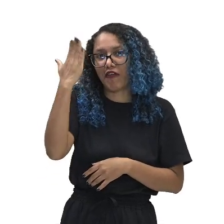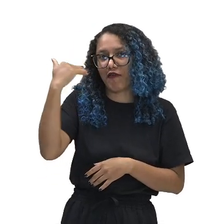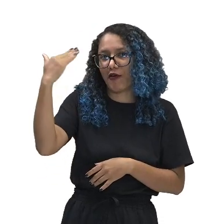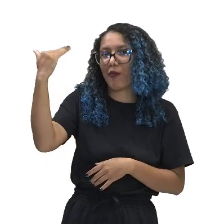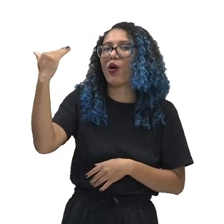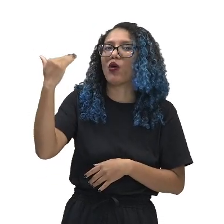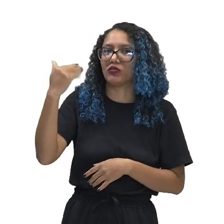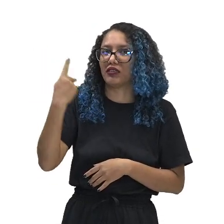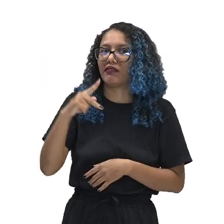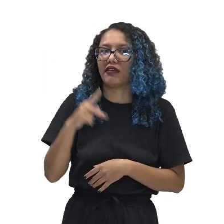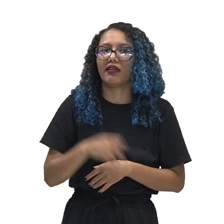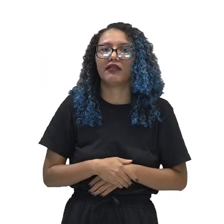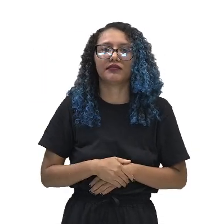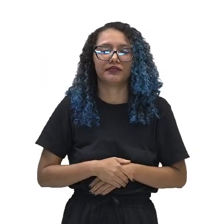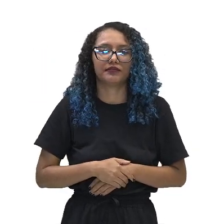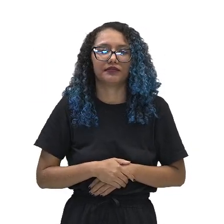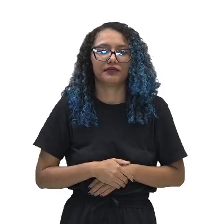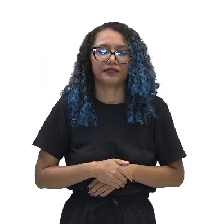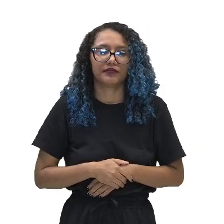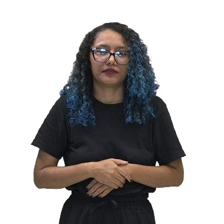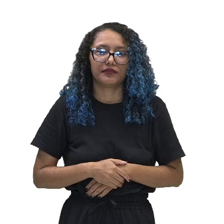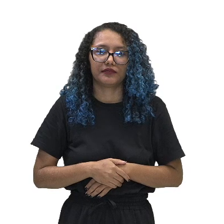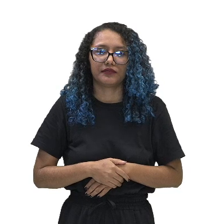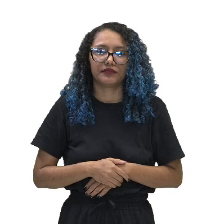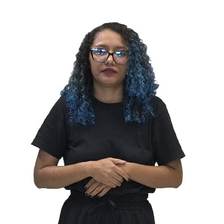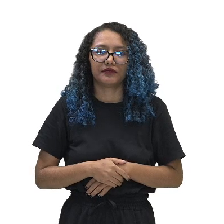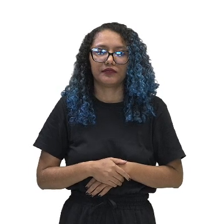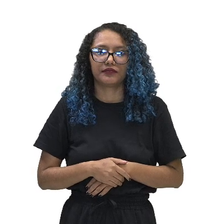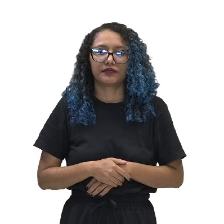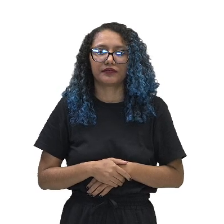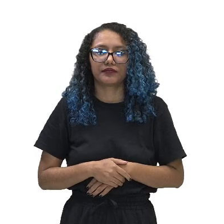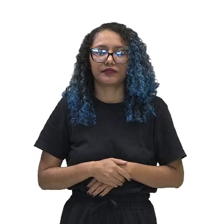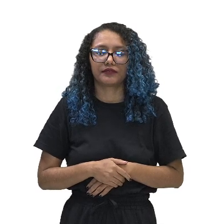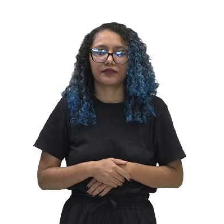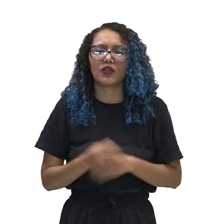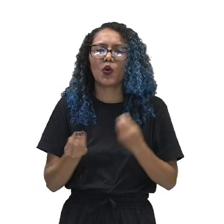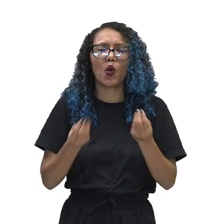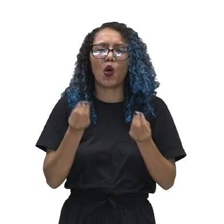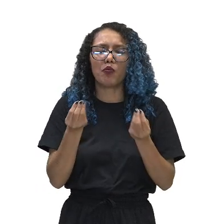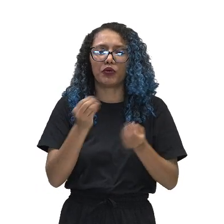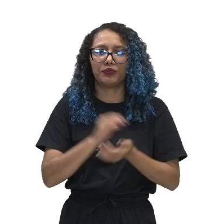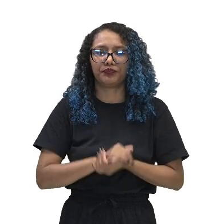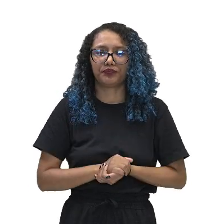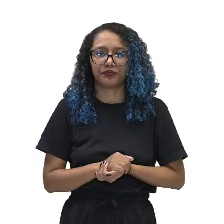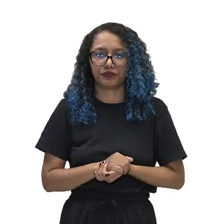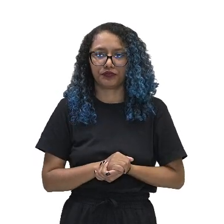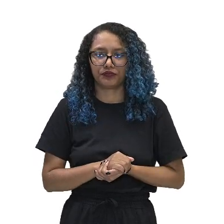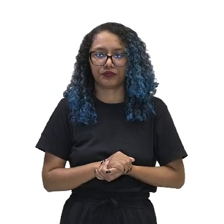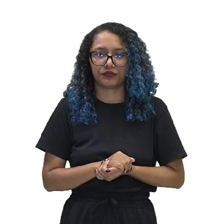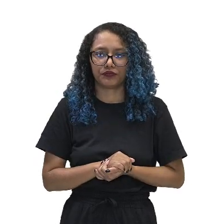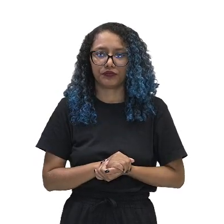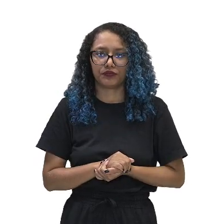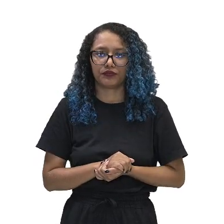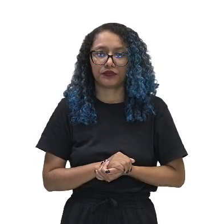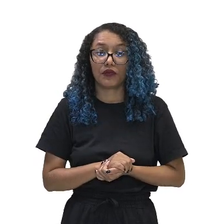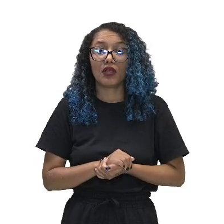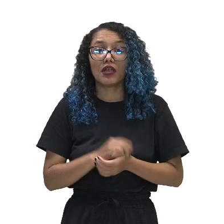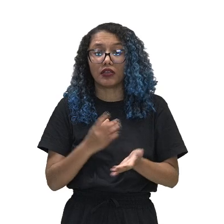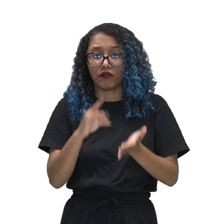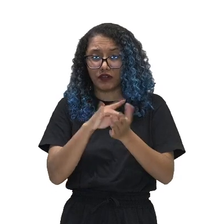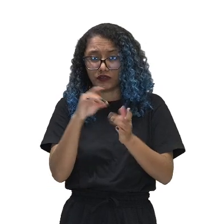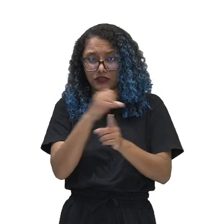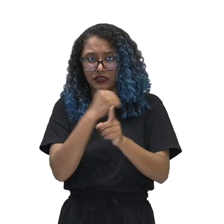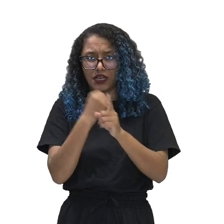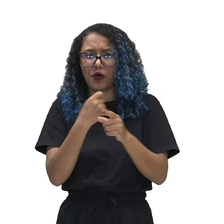da afirmação de que, olha só, os fatos sociais devem ser tratados como